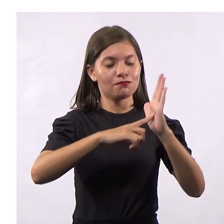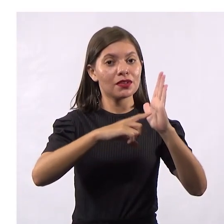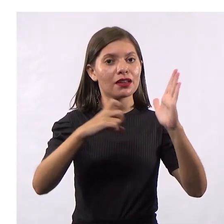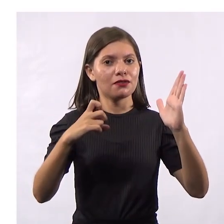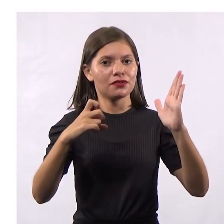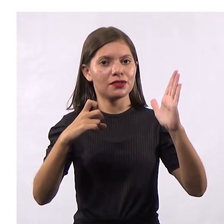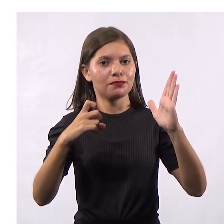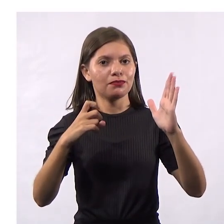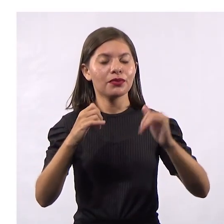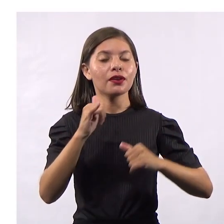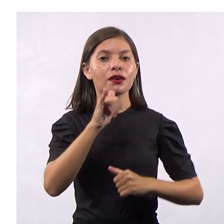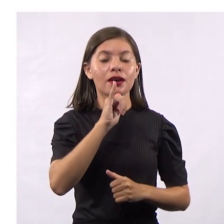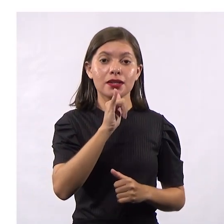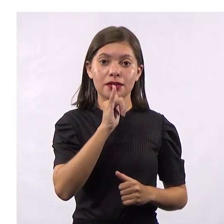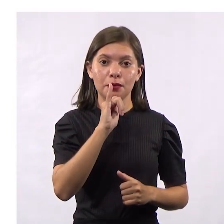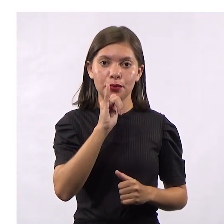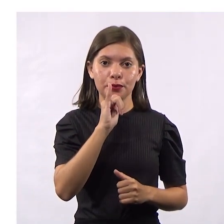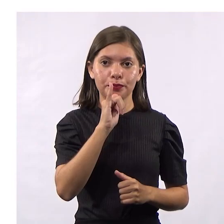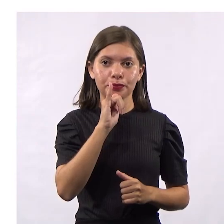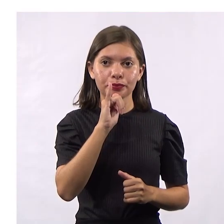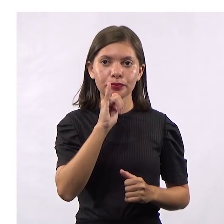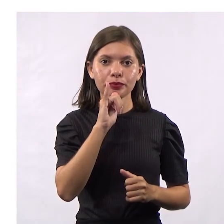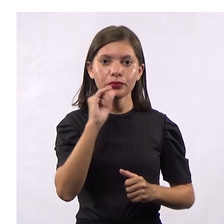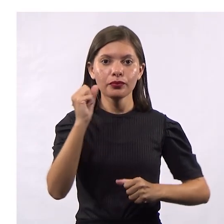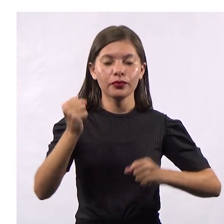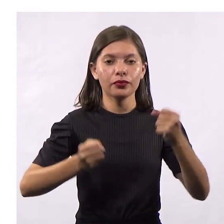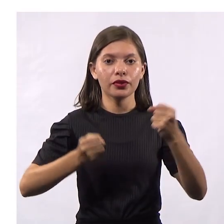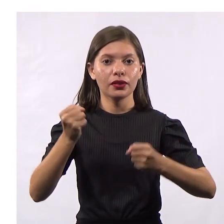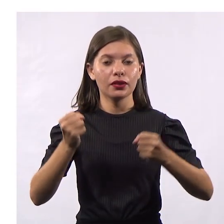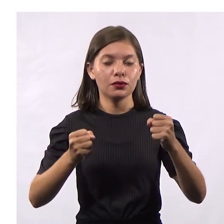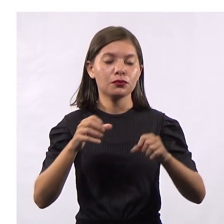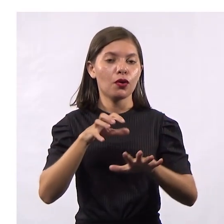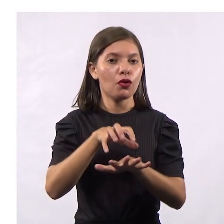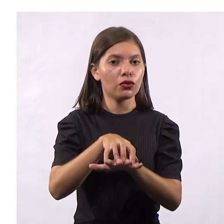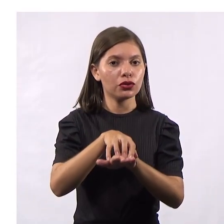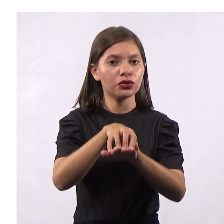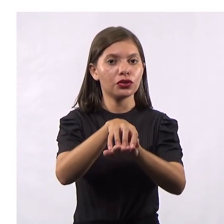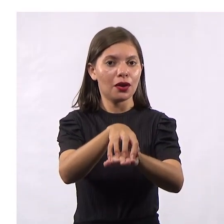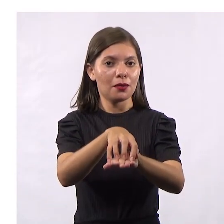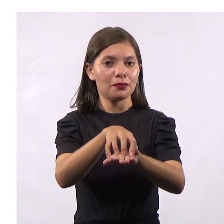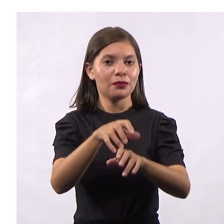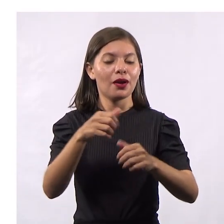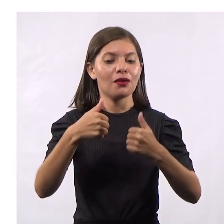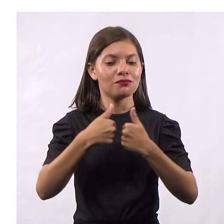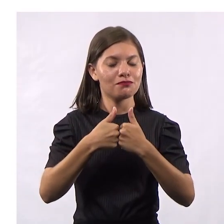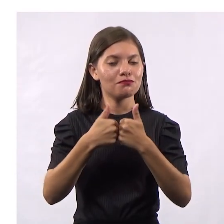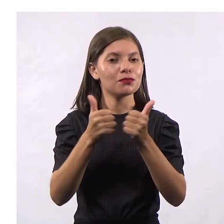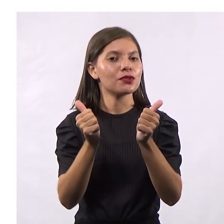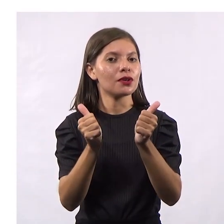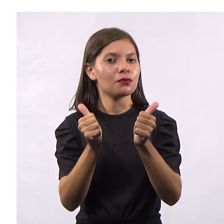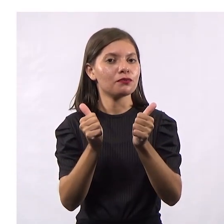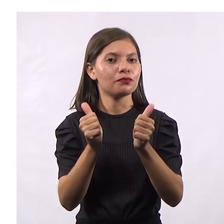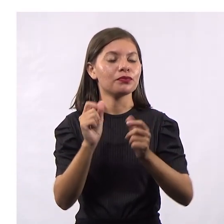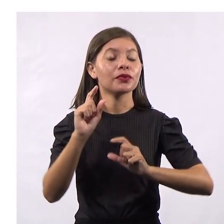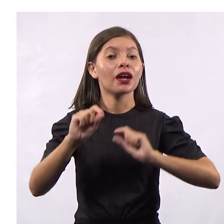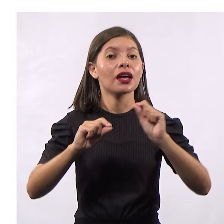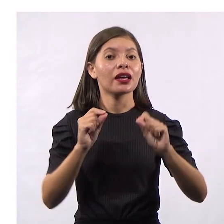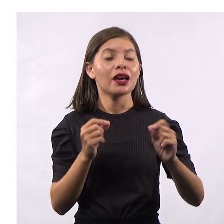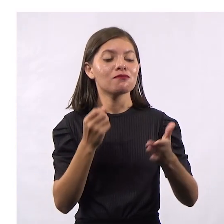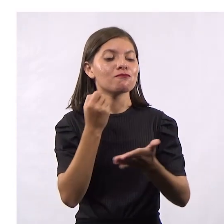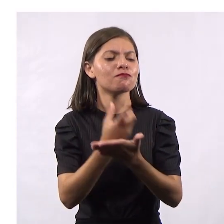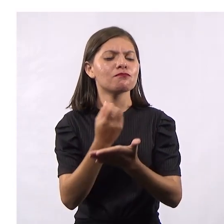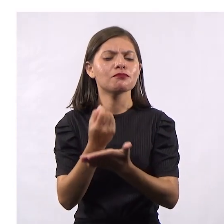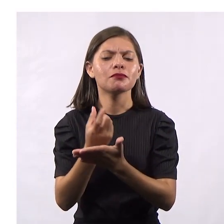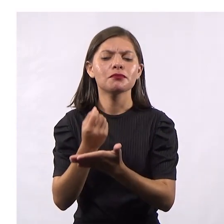tarifas. E aí os exemplos que eu já citei aqui, por exemplo, concessão de transporte público municipal, que é o famoso busão, né?